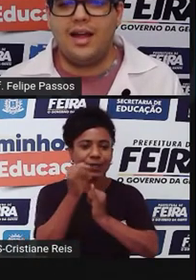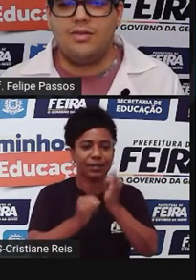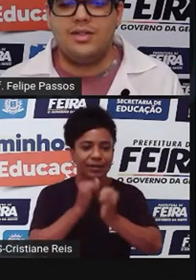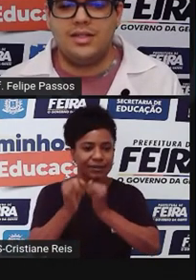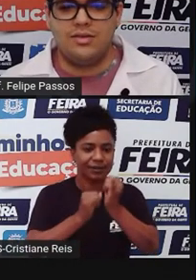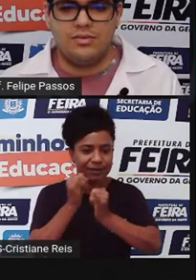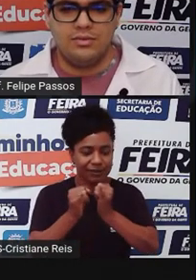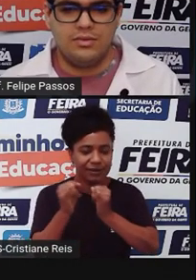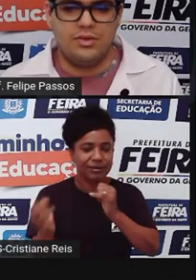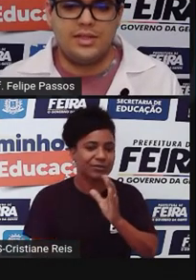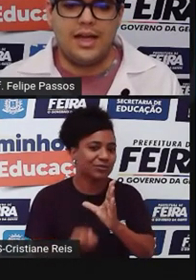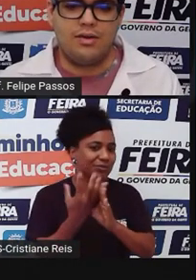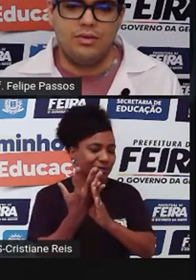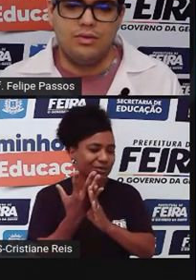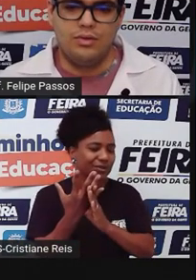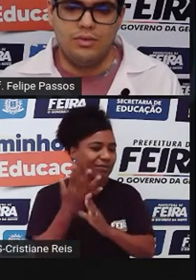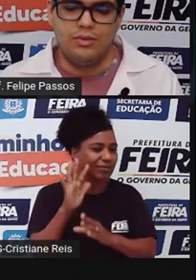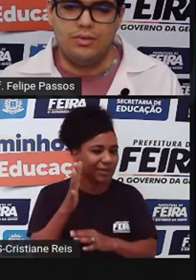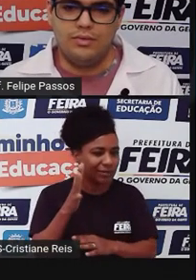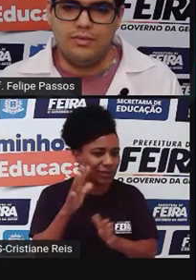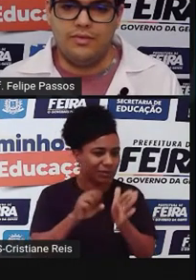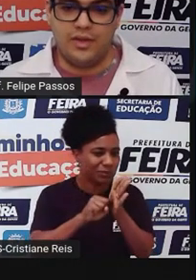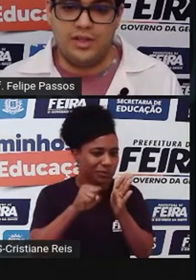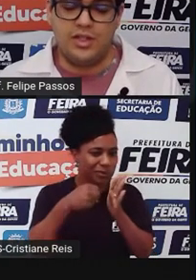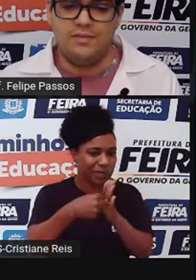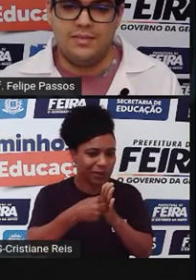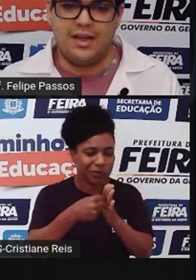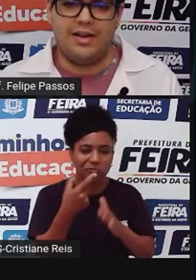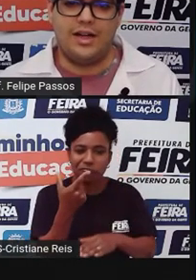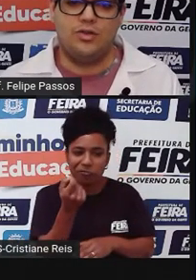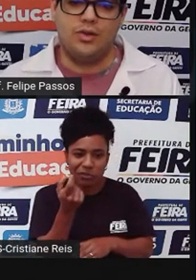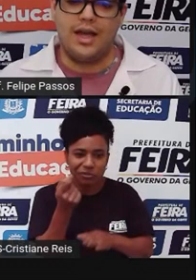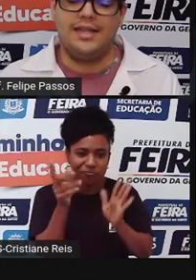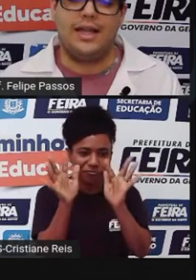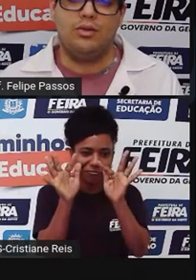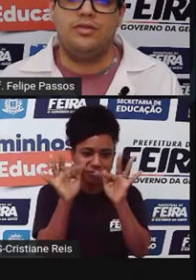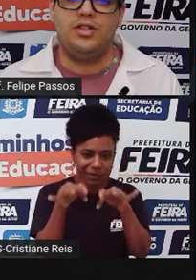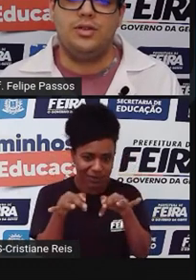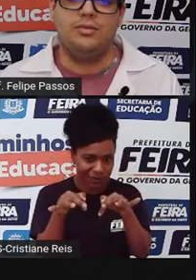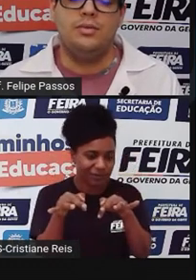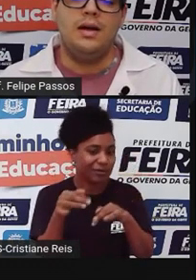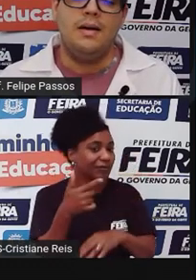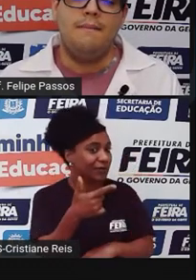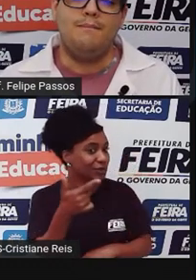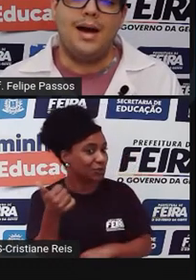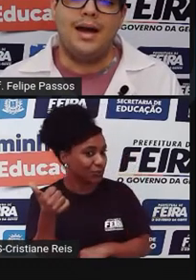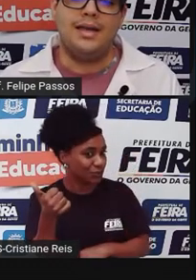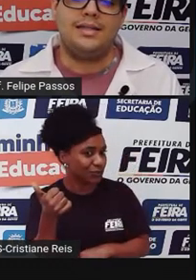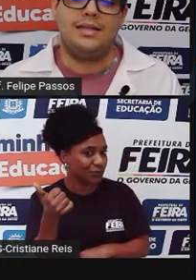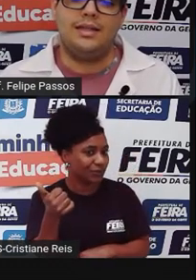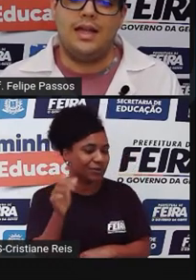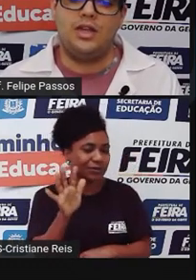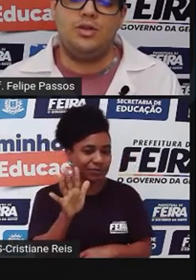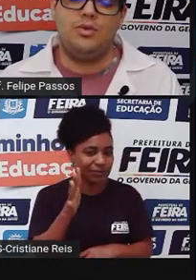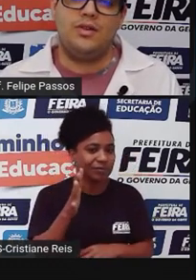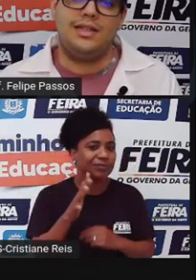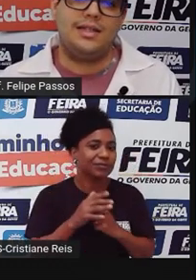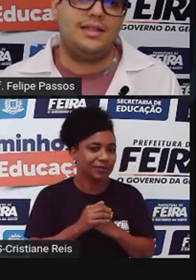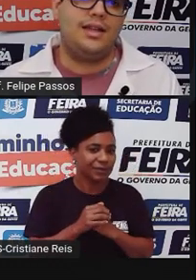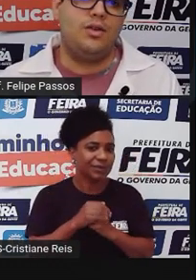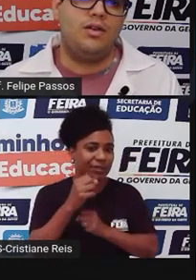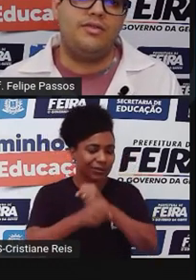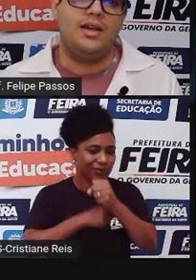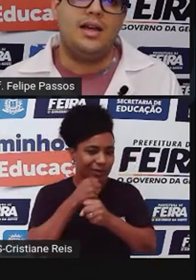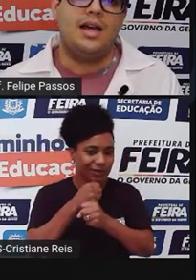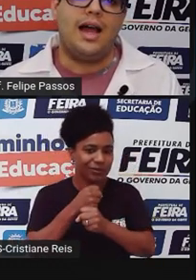lá no finalzinho do século 20 Na verdade eu coloquei aí Século 21 mas desde